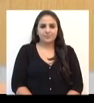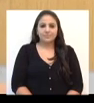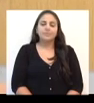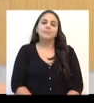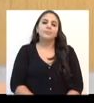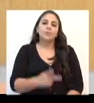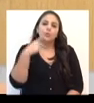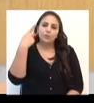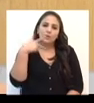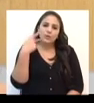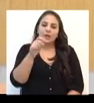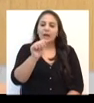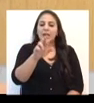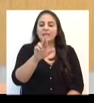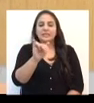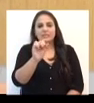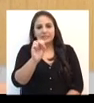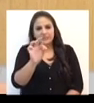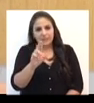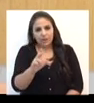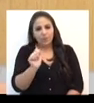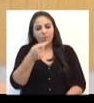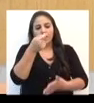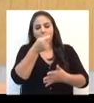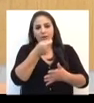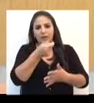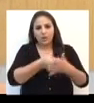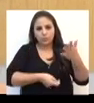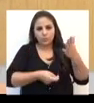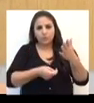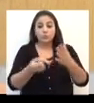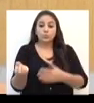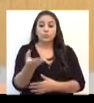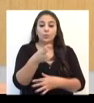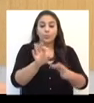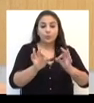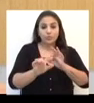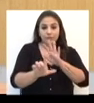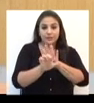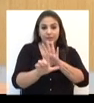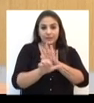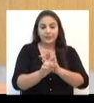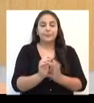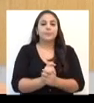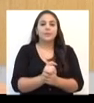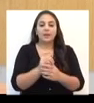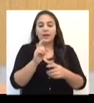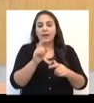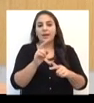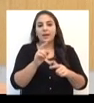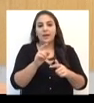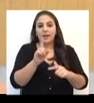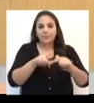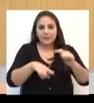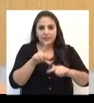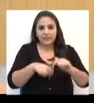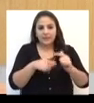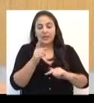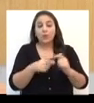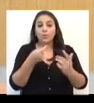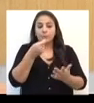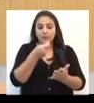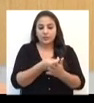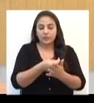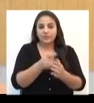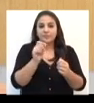O vereador Aristeu Dalalana é o autor de um novo projeto de lei. A matéria pretende tornar obrigatória a realização